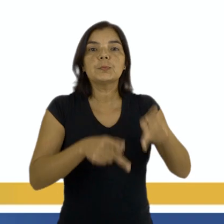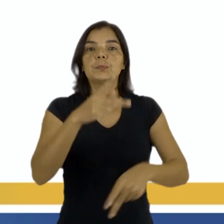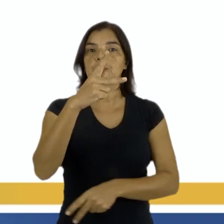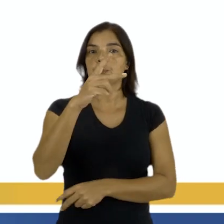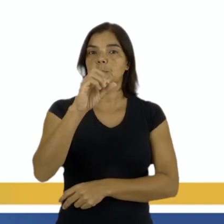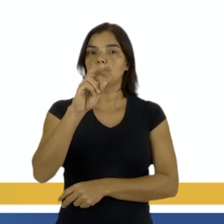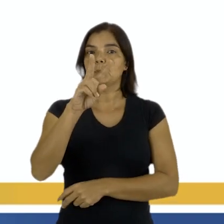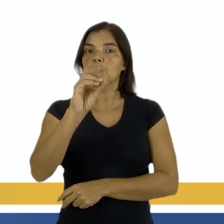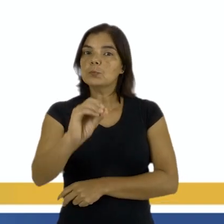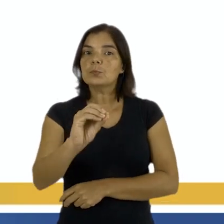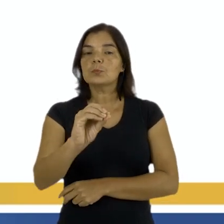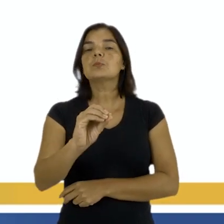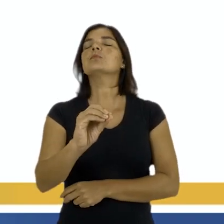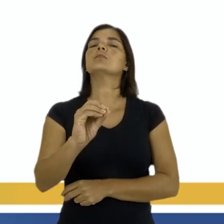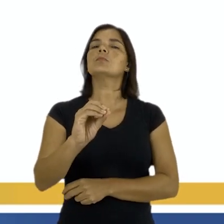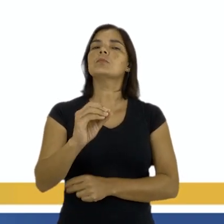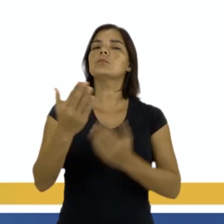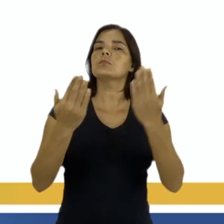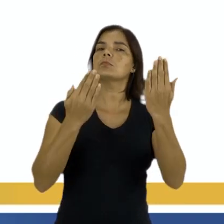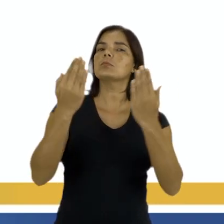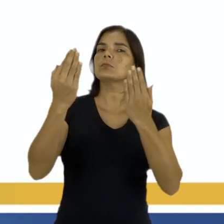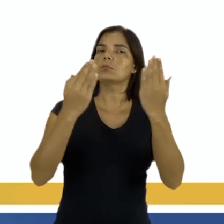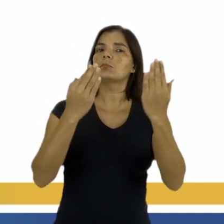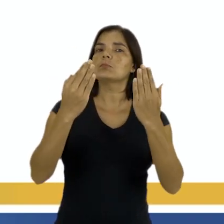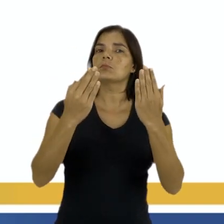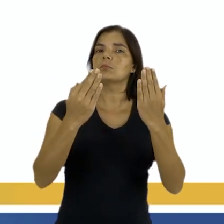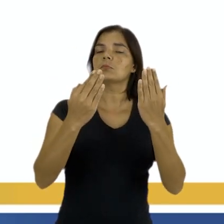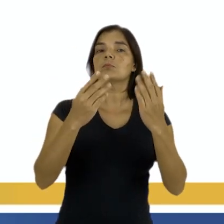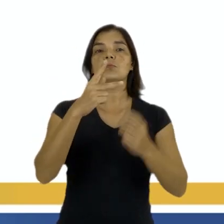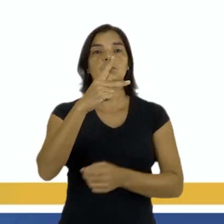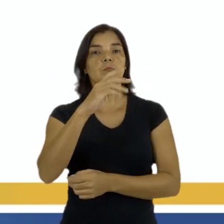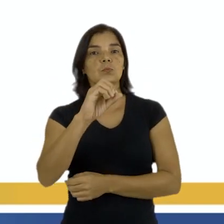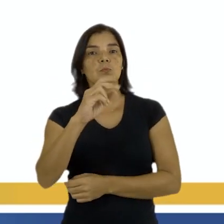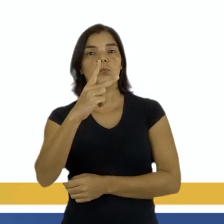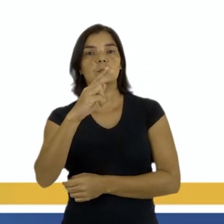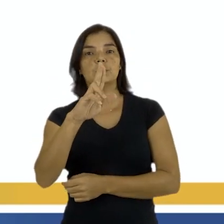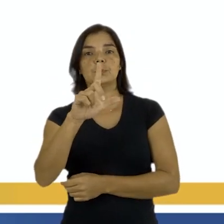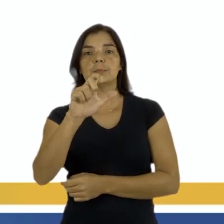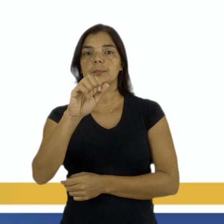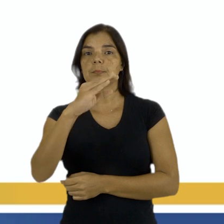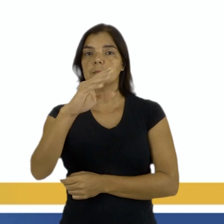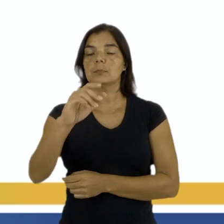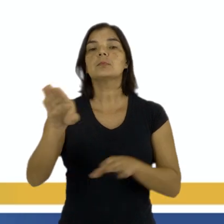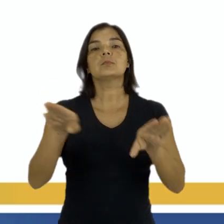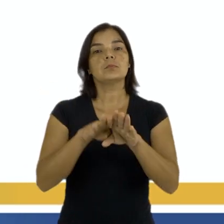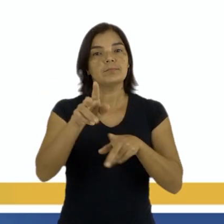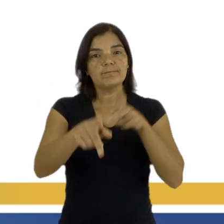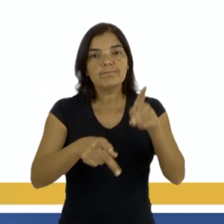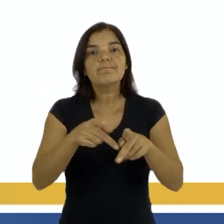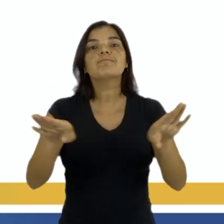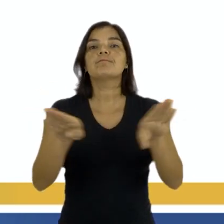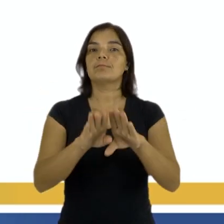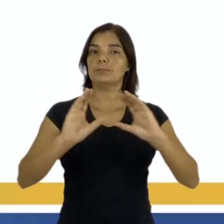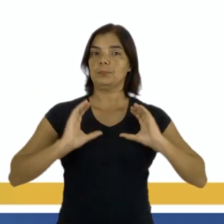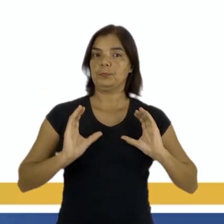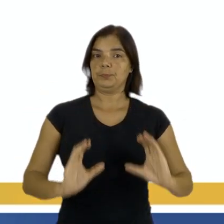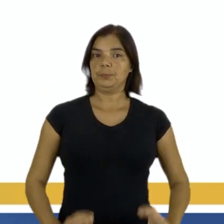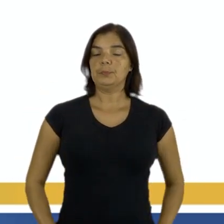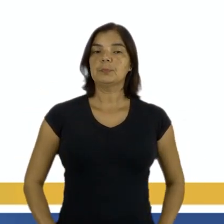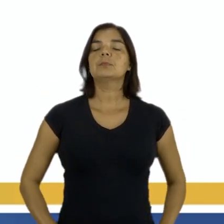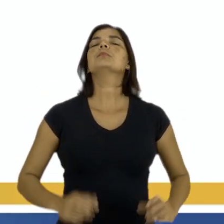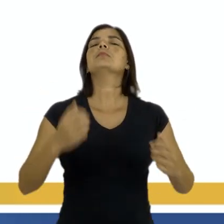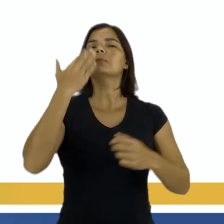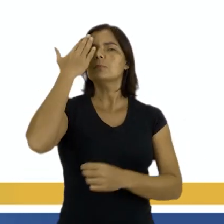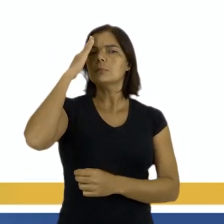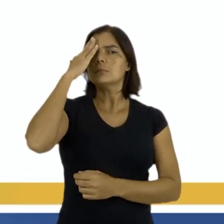para falar do conceito de povo, nós vamos compará-lo ao conceito de população e também de cidadão. É importante que a gente compreenda tudo isso